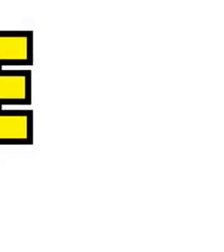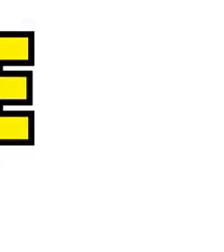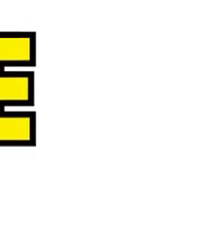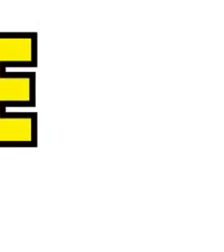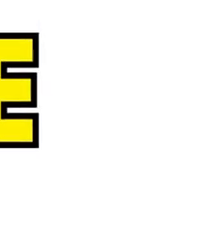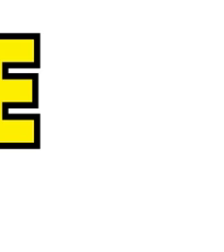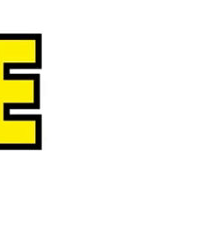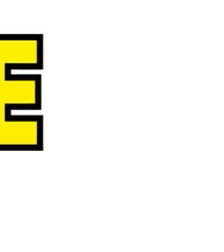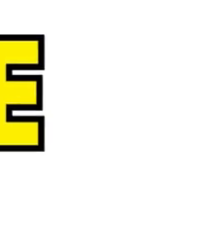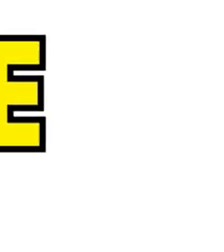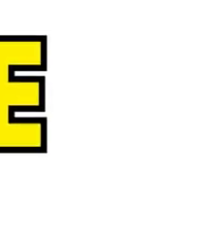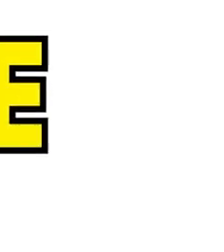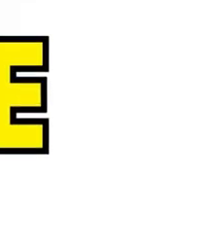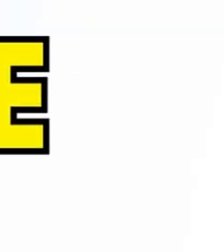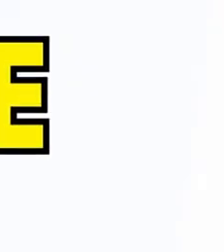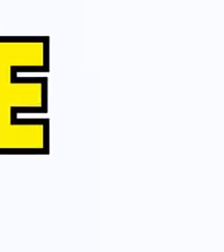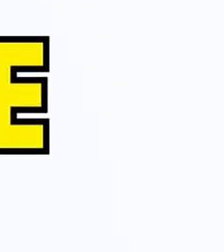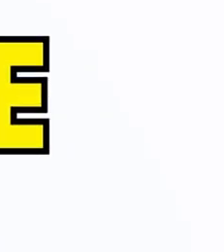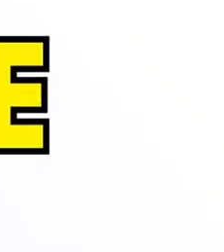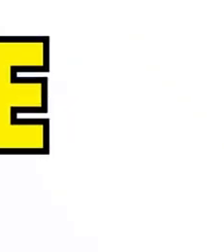próxima h